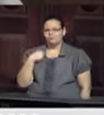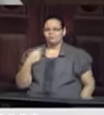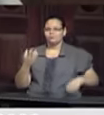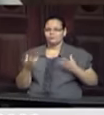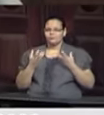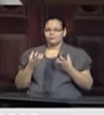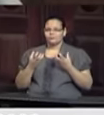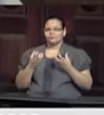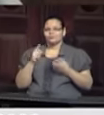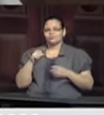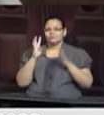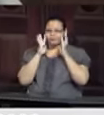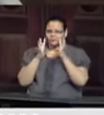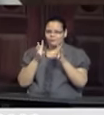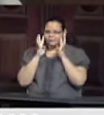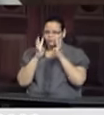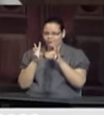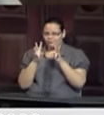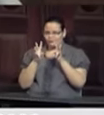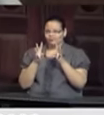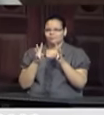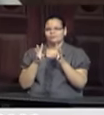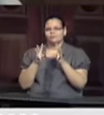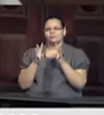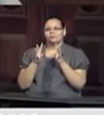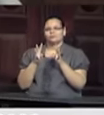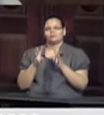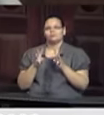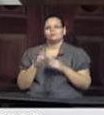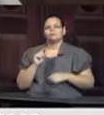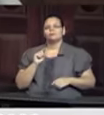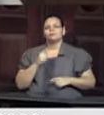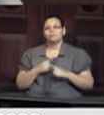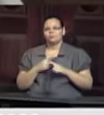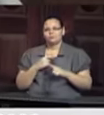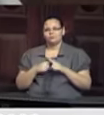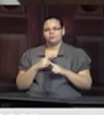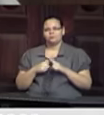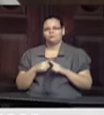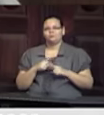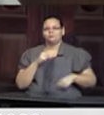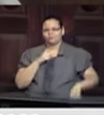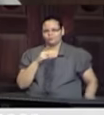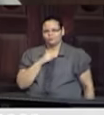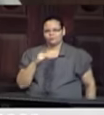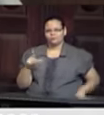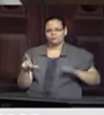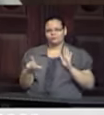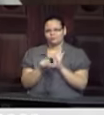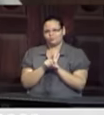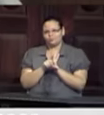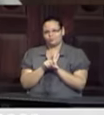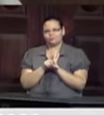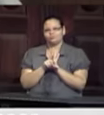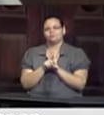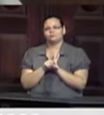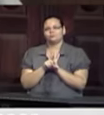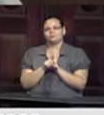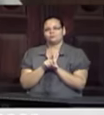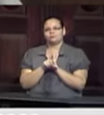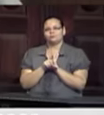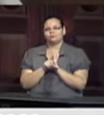chamar a atenção por esse aspecto, porque já tem uma legislação